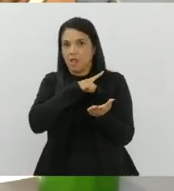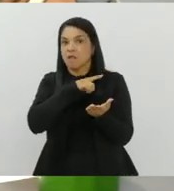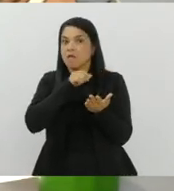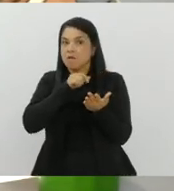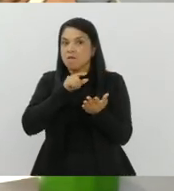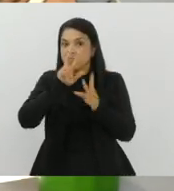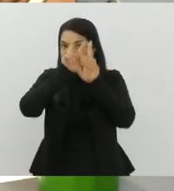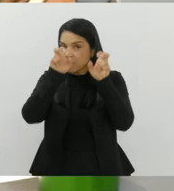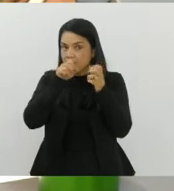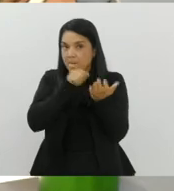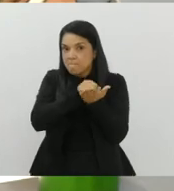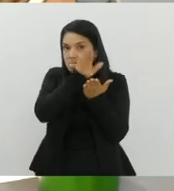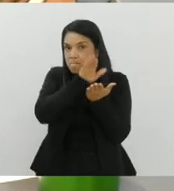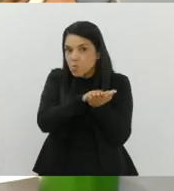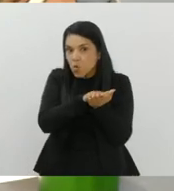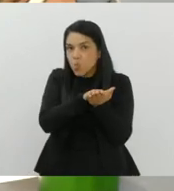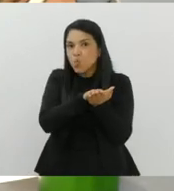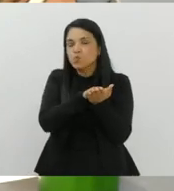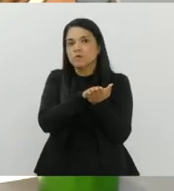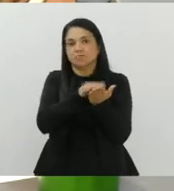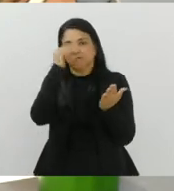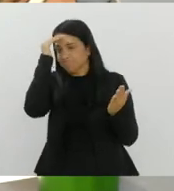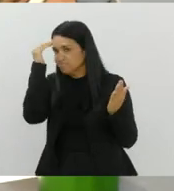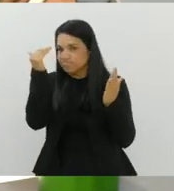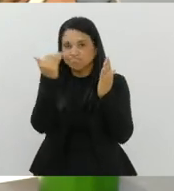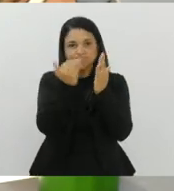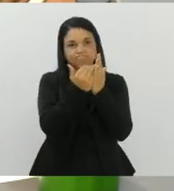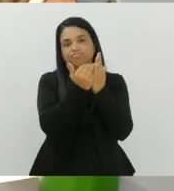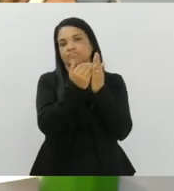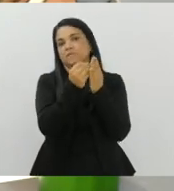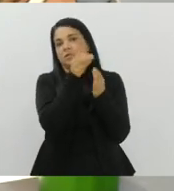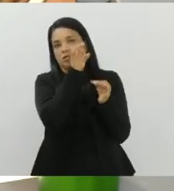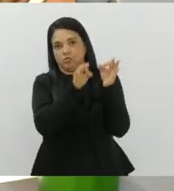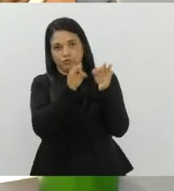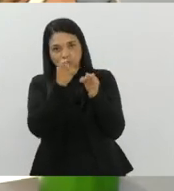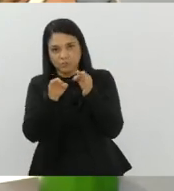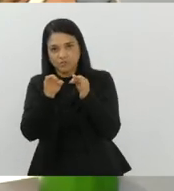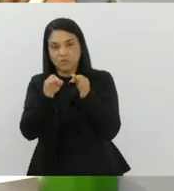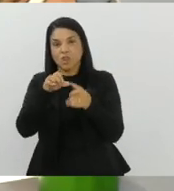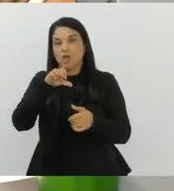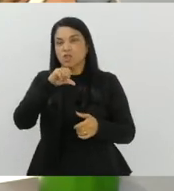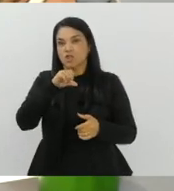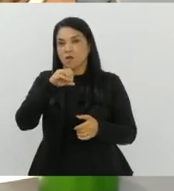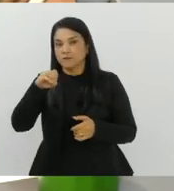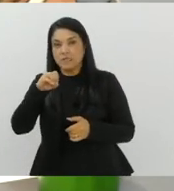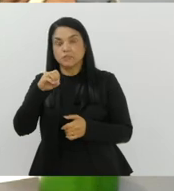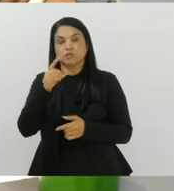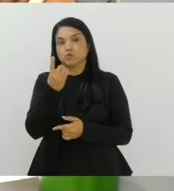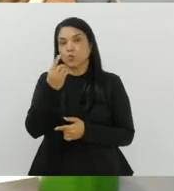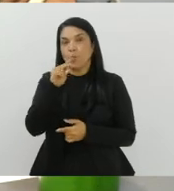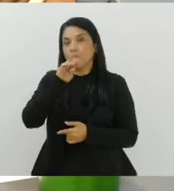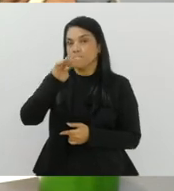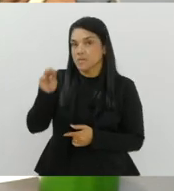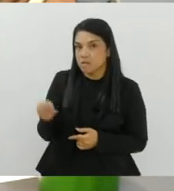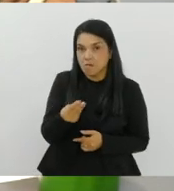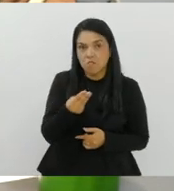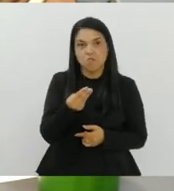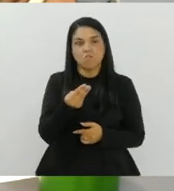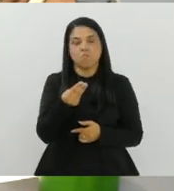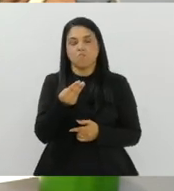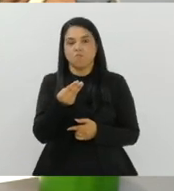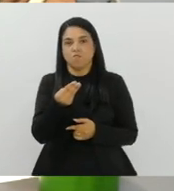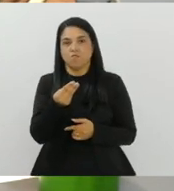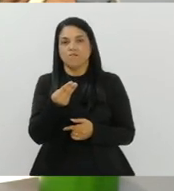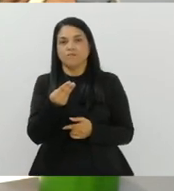multas adiastrentes por descumprimento de decisão judicial, de 800, 900, 1 milhão, e possível